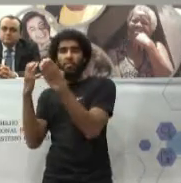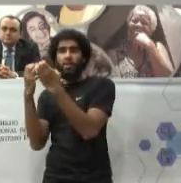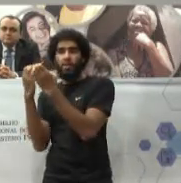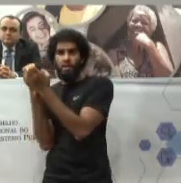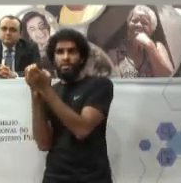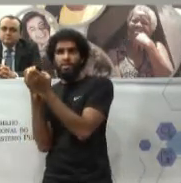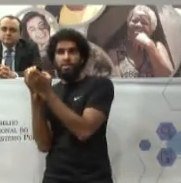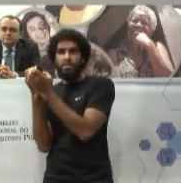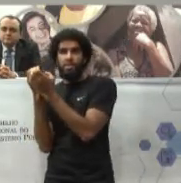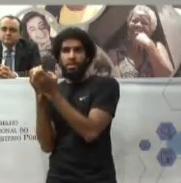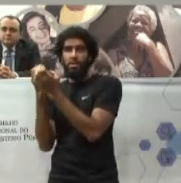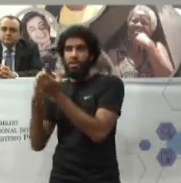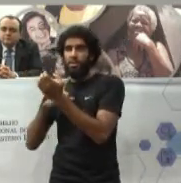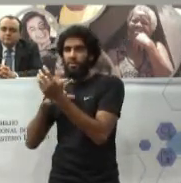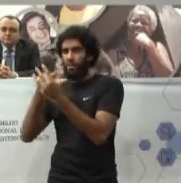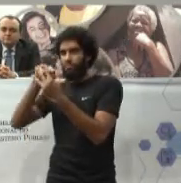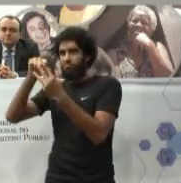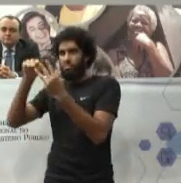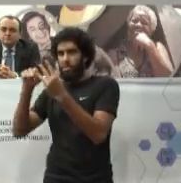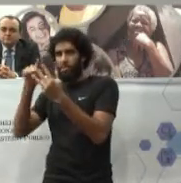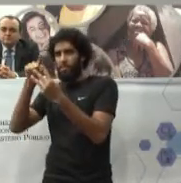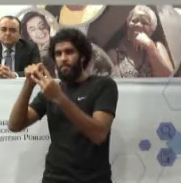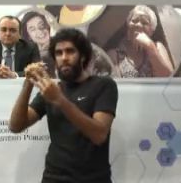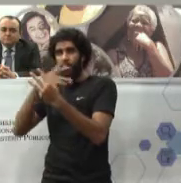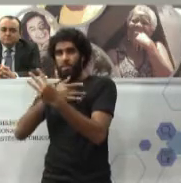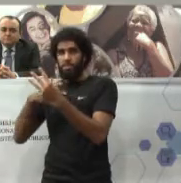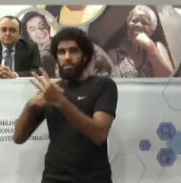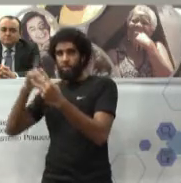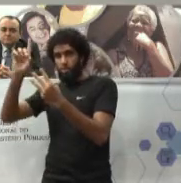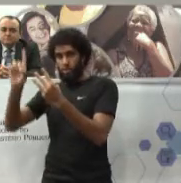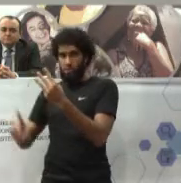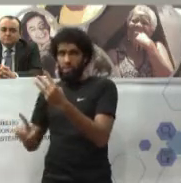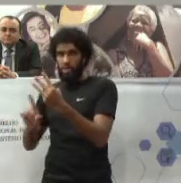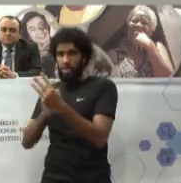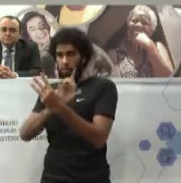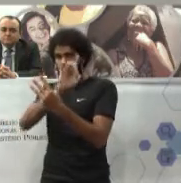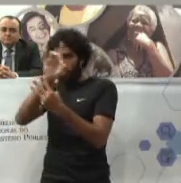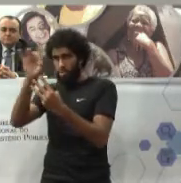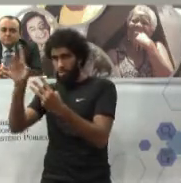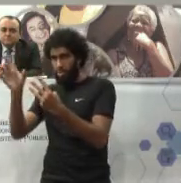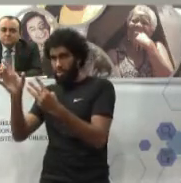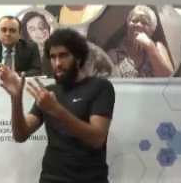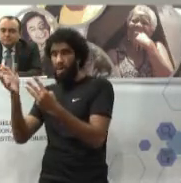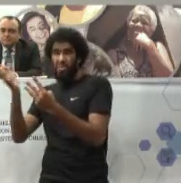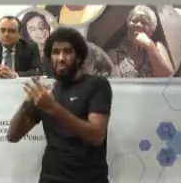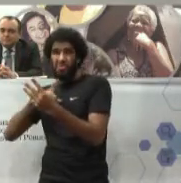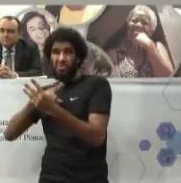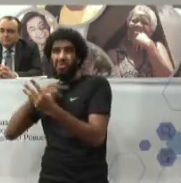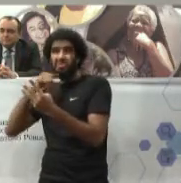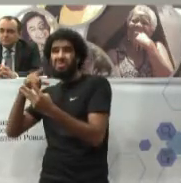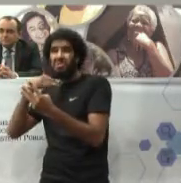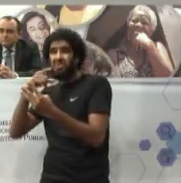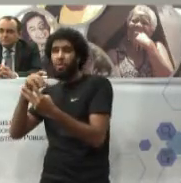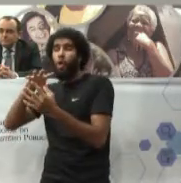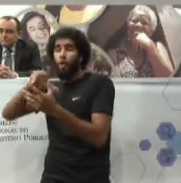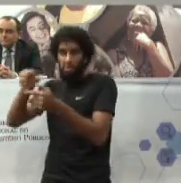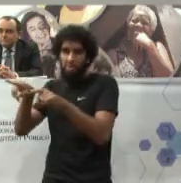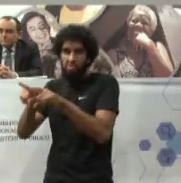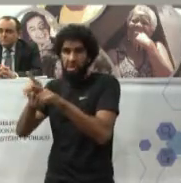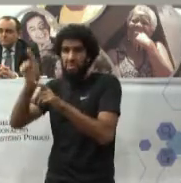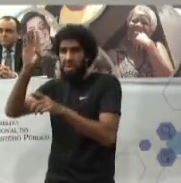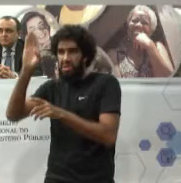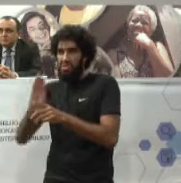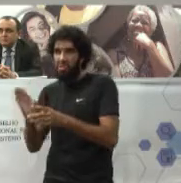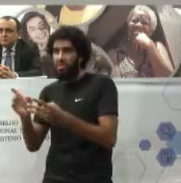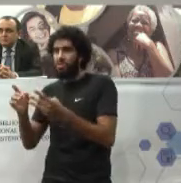eixos temáticos saúde como direito que é o que está sendo questionado no mundo no brasil hoje a saúde